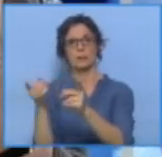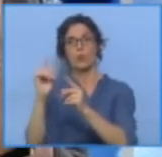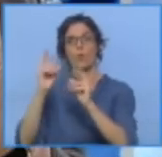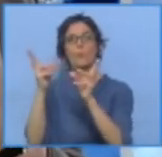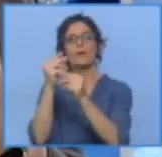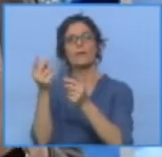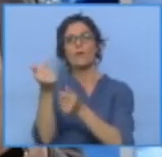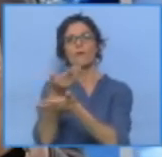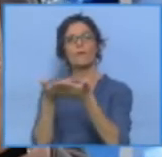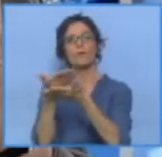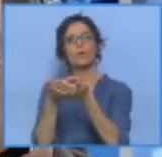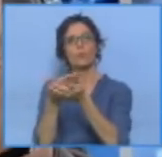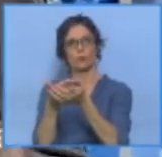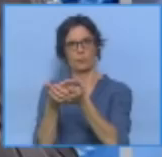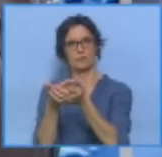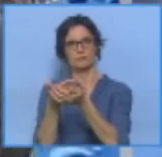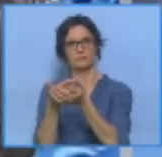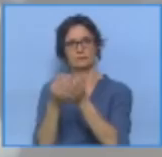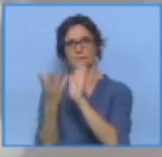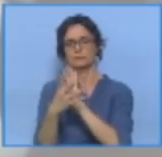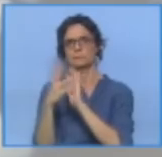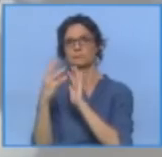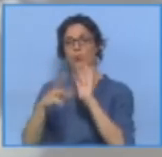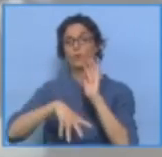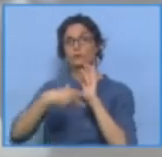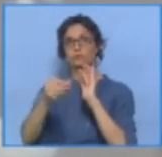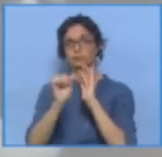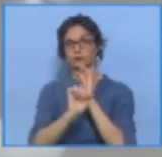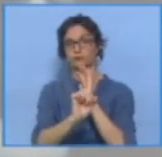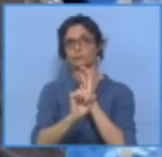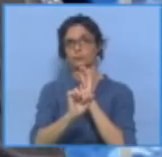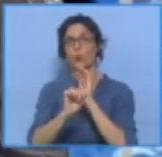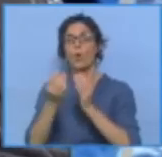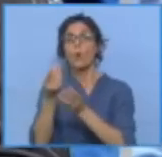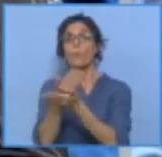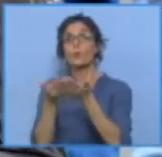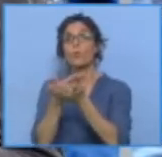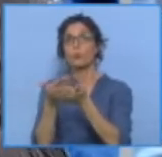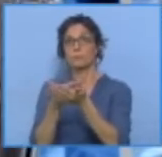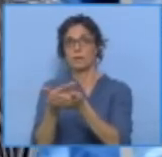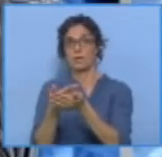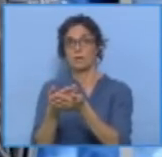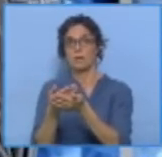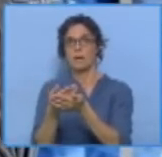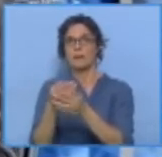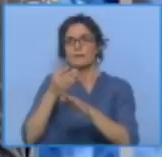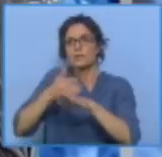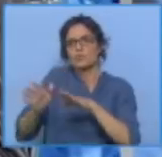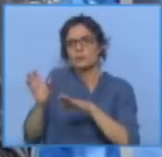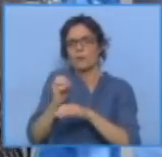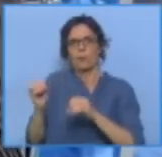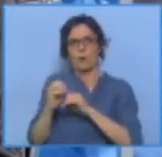mundo. Não é? Que não mate, não é? Uma economia que não mate, que não exclua. Isto é uma